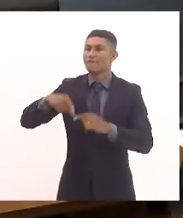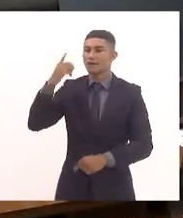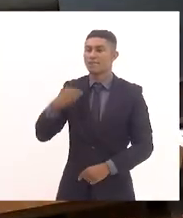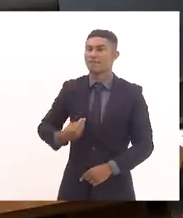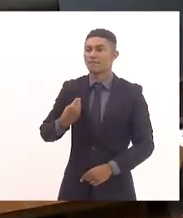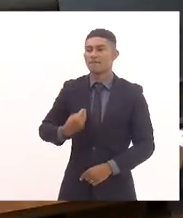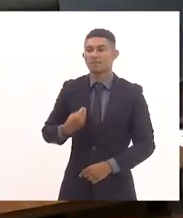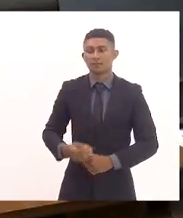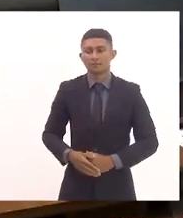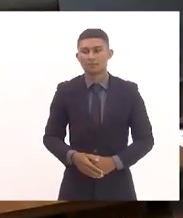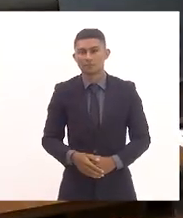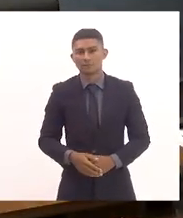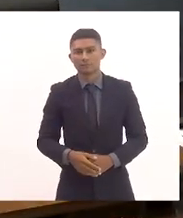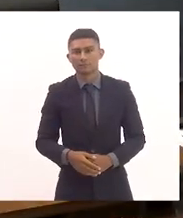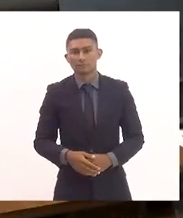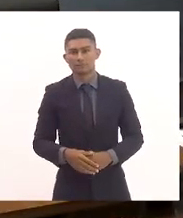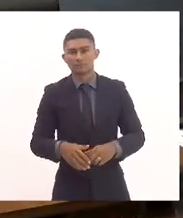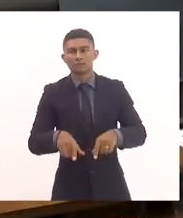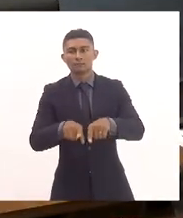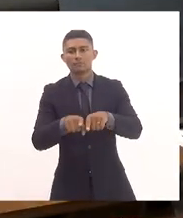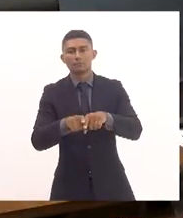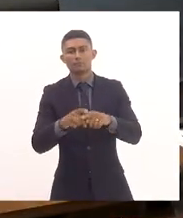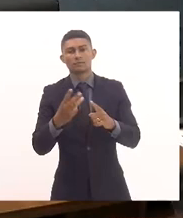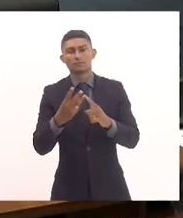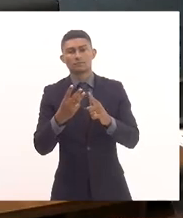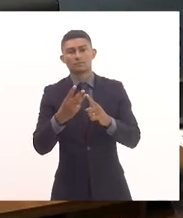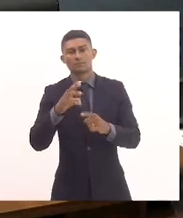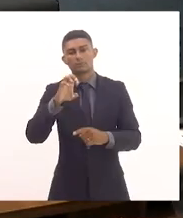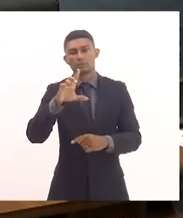Presidente, deputado Eliomar Coelho também, coautor do projeto.